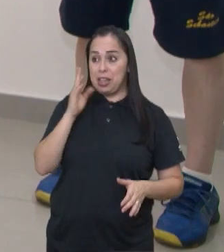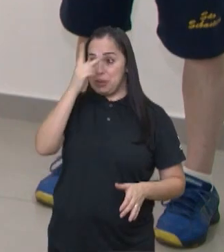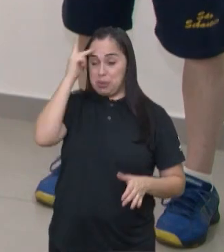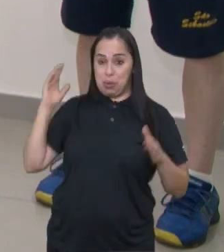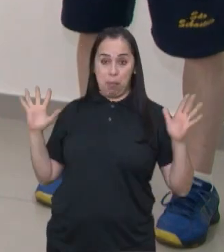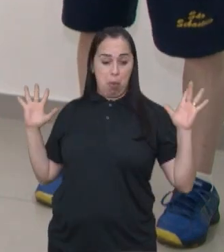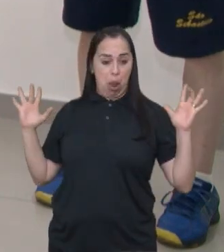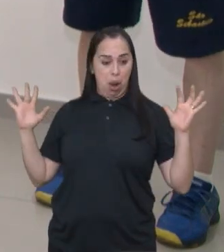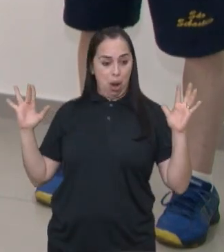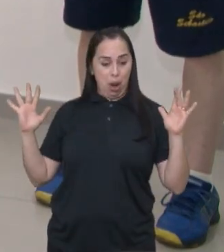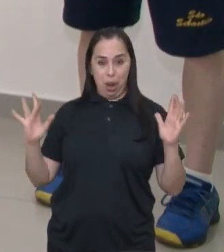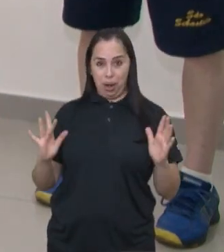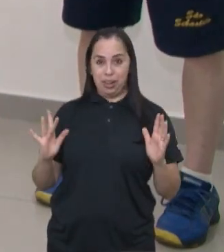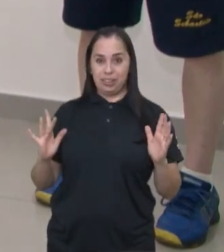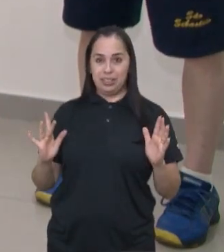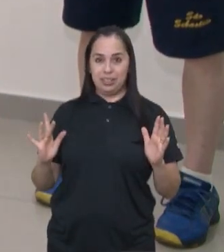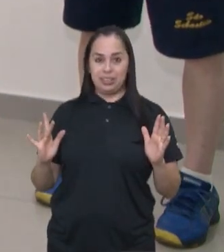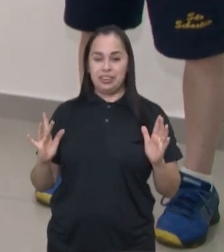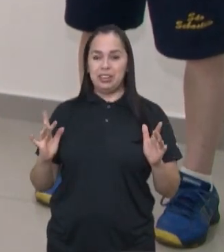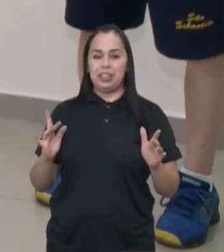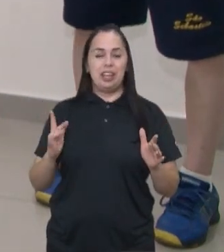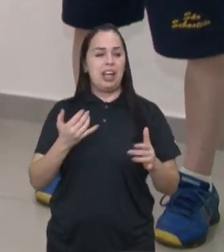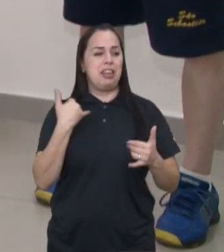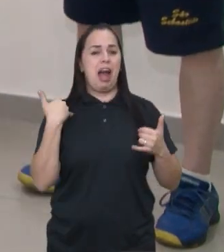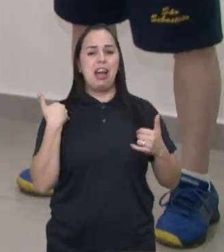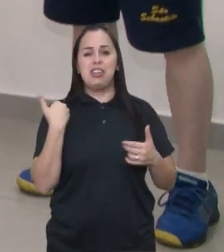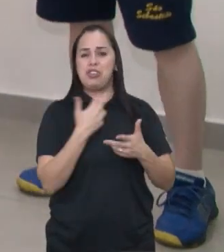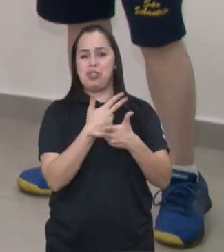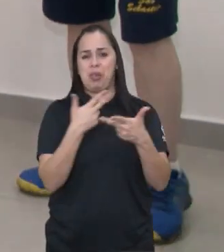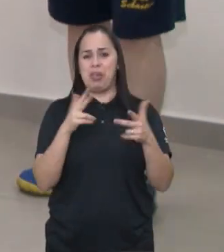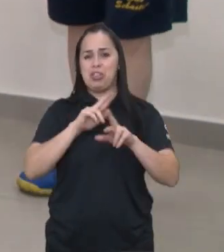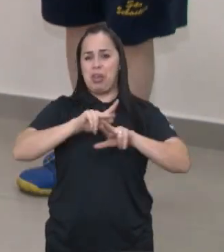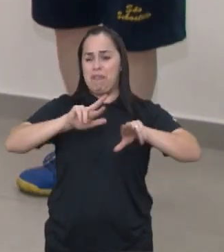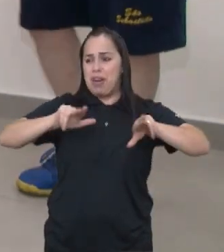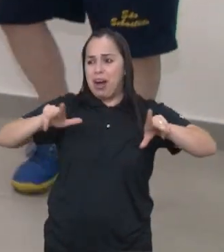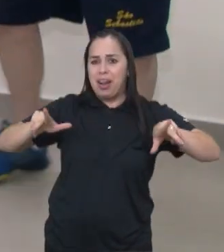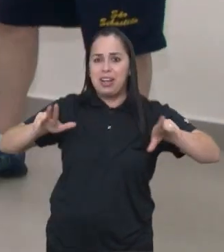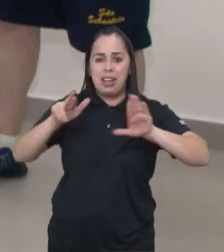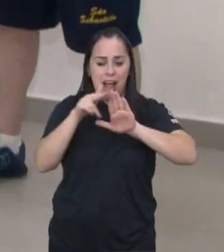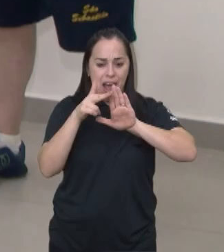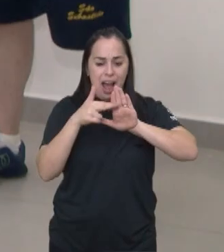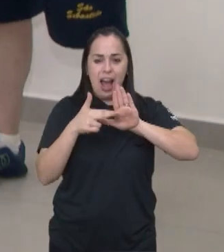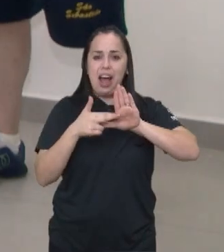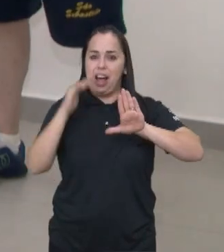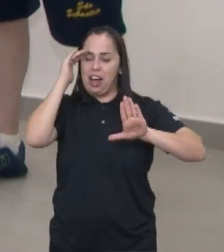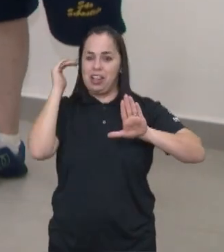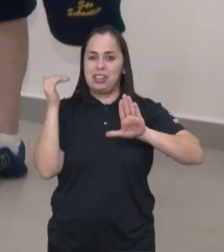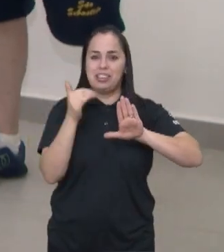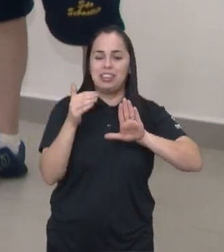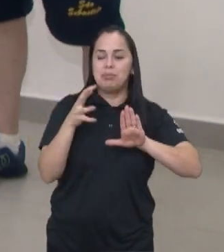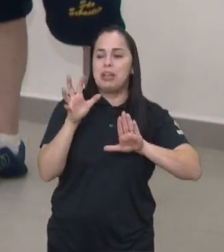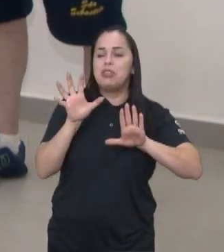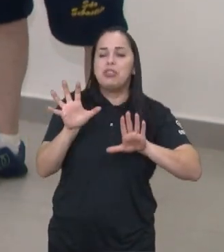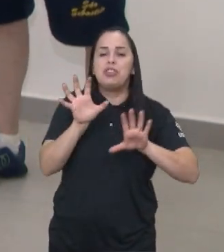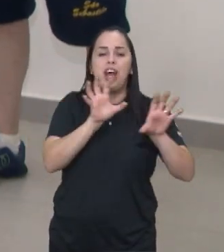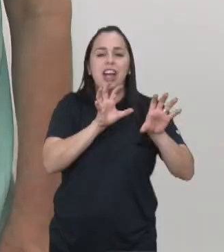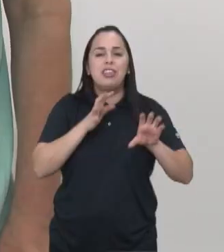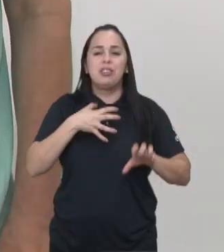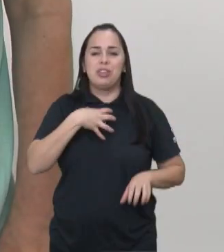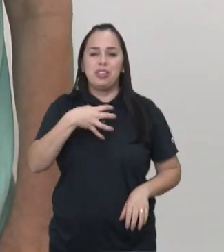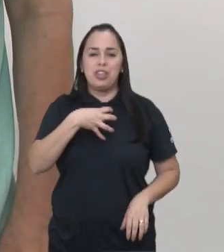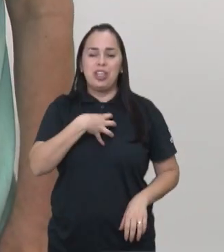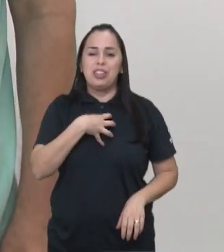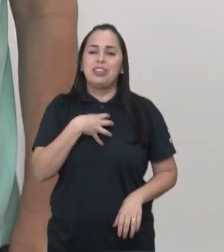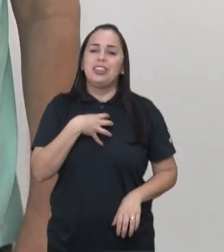junta, né? Cada um na sua época e tal, mas as regras... A mania, a paixão de jogar é a mesma,